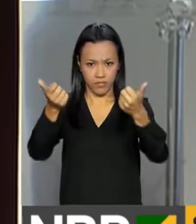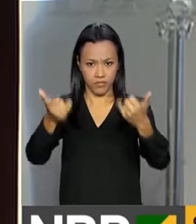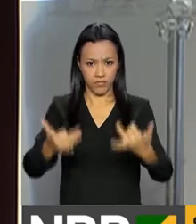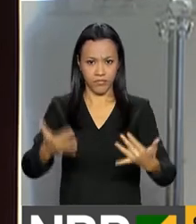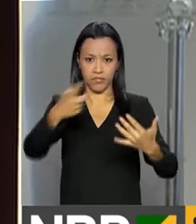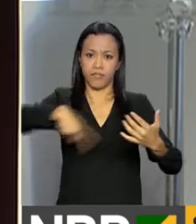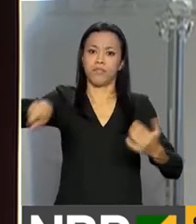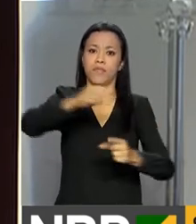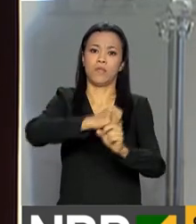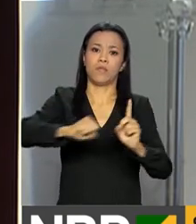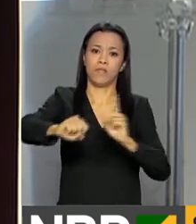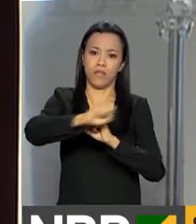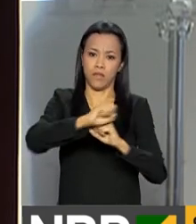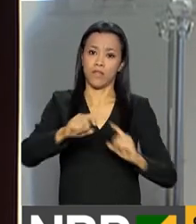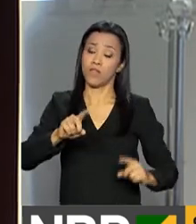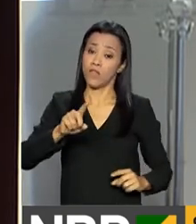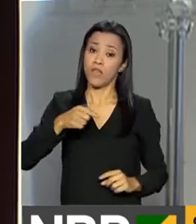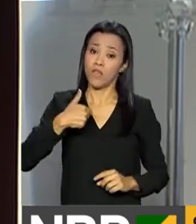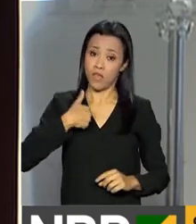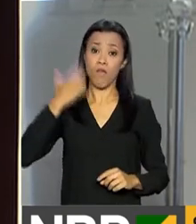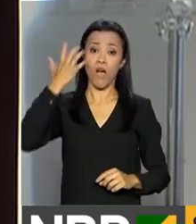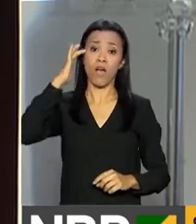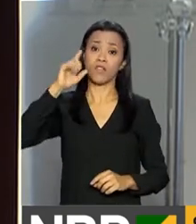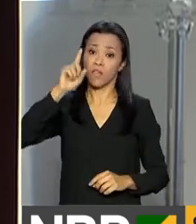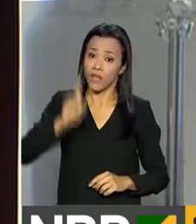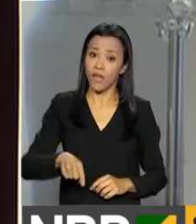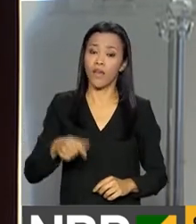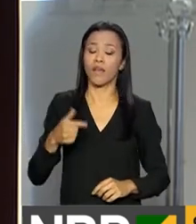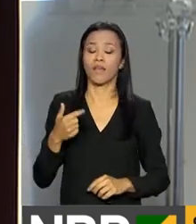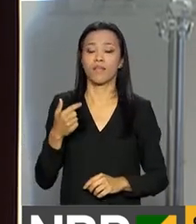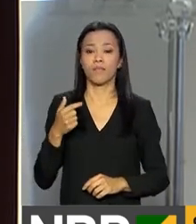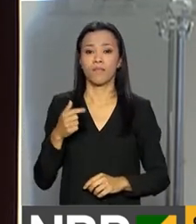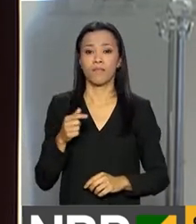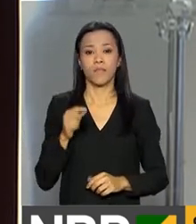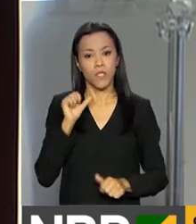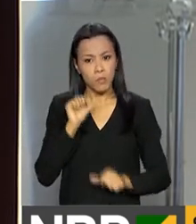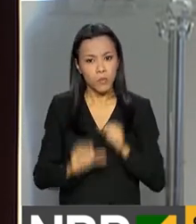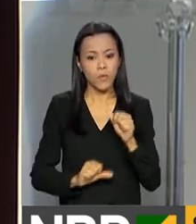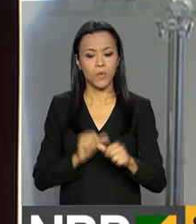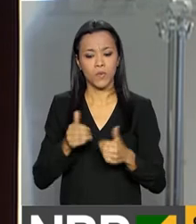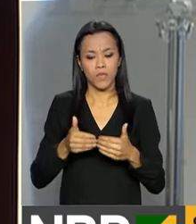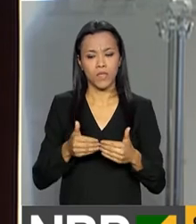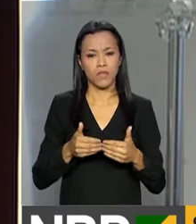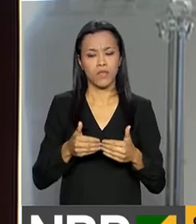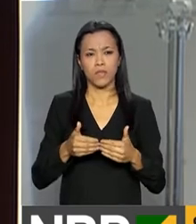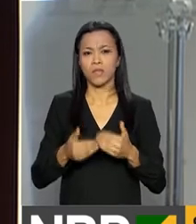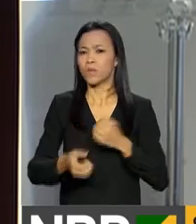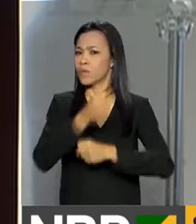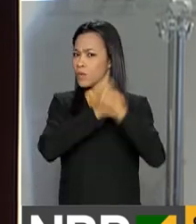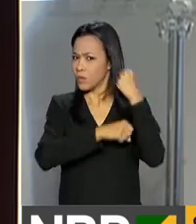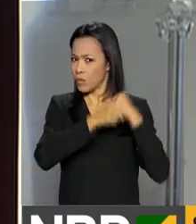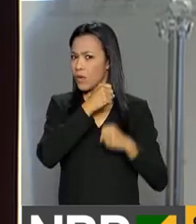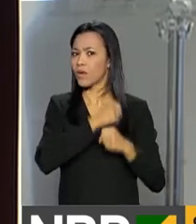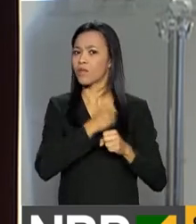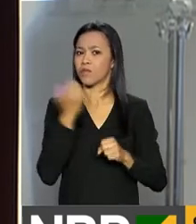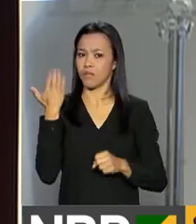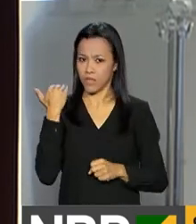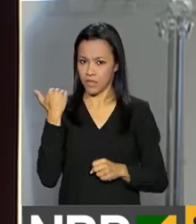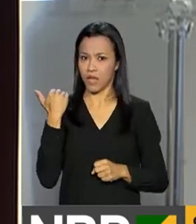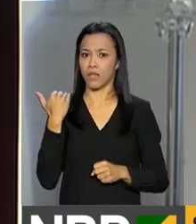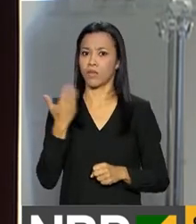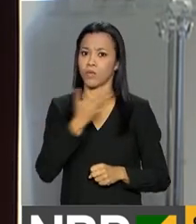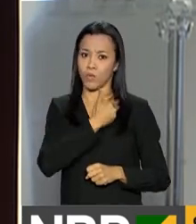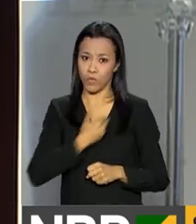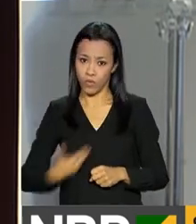acho que é isso que muda na agenda a partir do meio do ano passado, tanto da parte do governo quanto